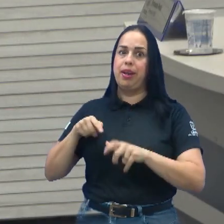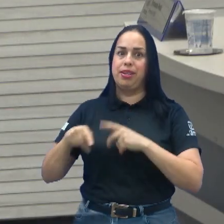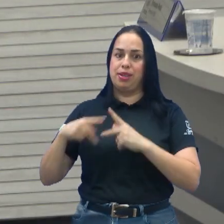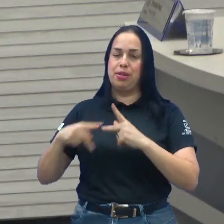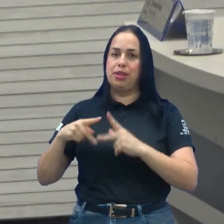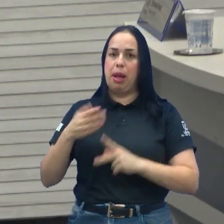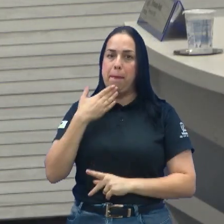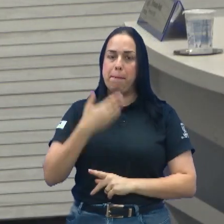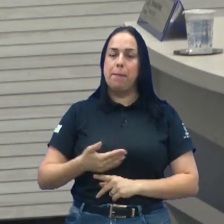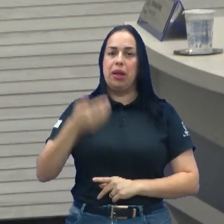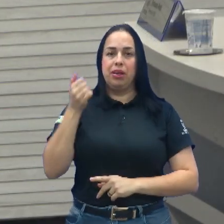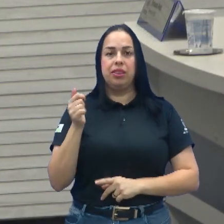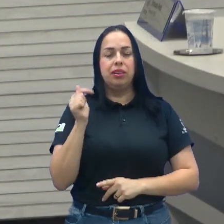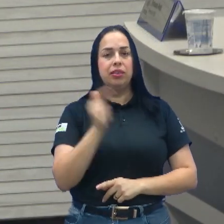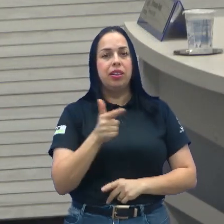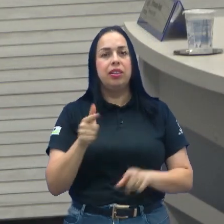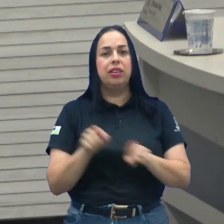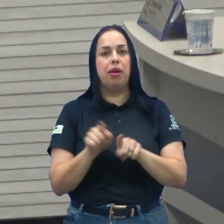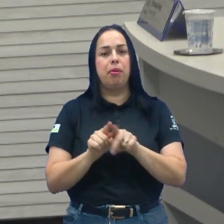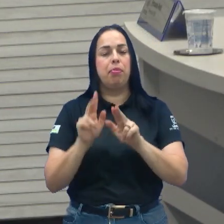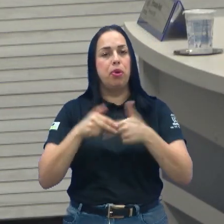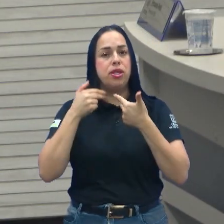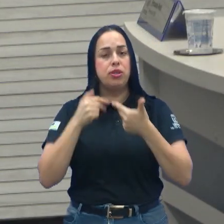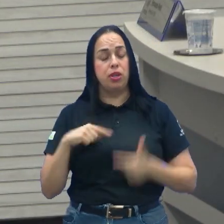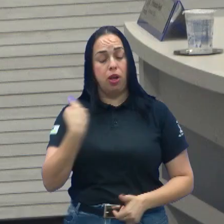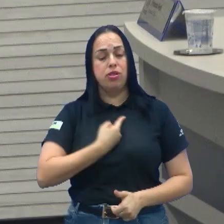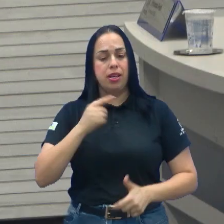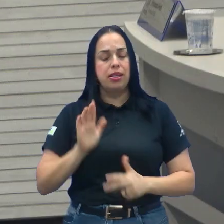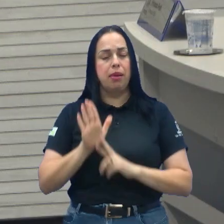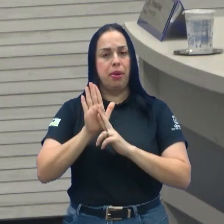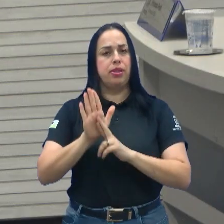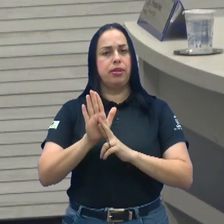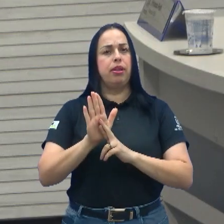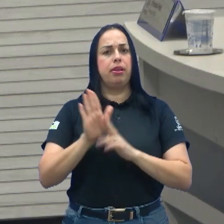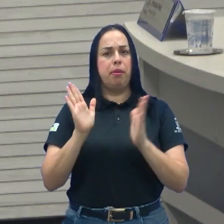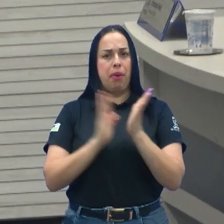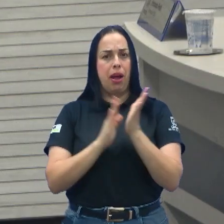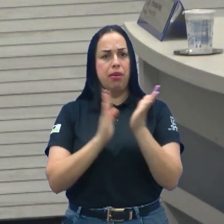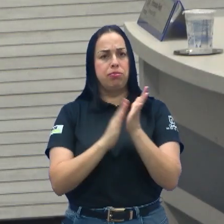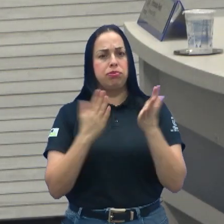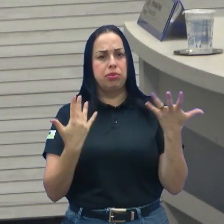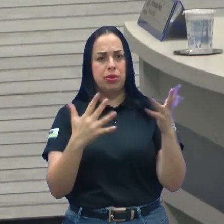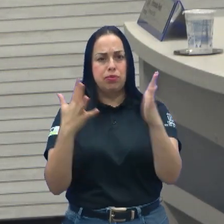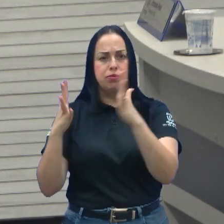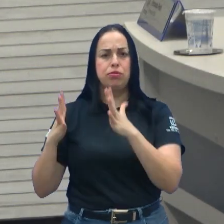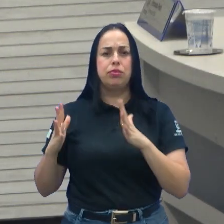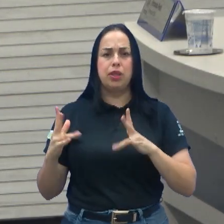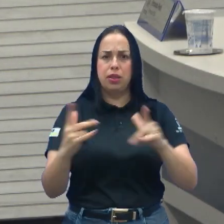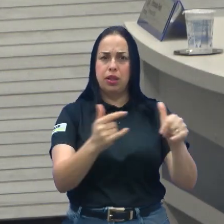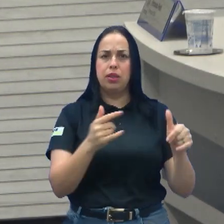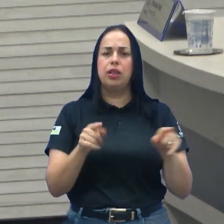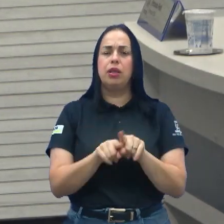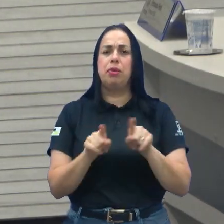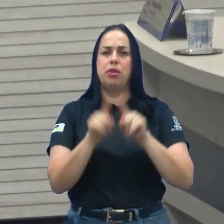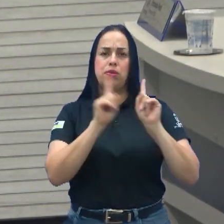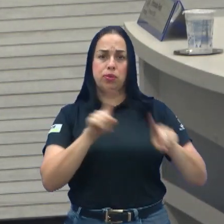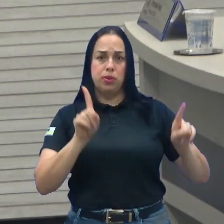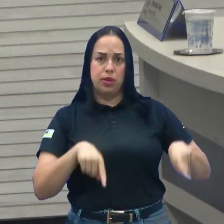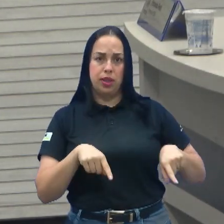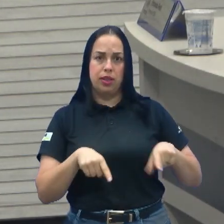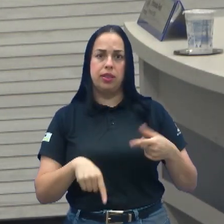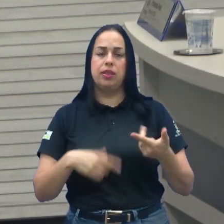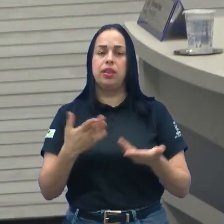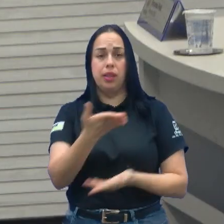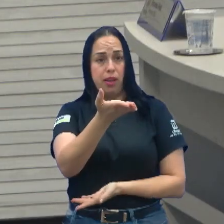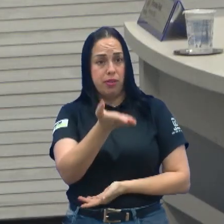tem que se honrar muito de ser parlamentar nessa casa aqui e poder representar as pessoas. Parabéns a todos vocês aqui da mesa, os funcionários, e a